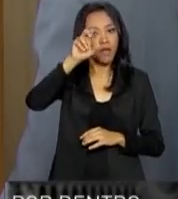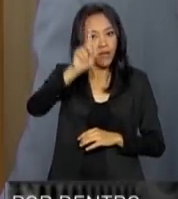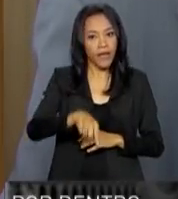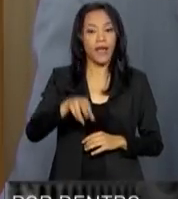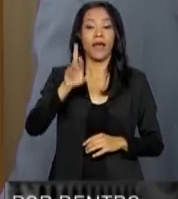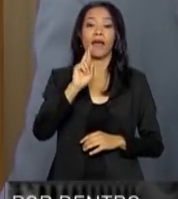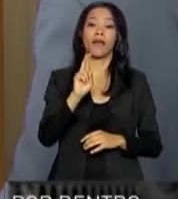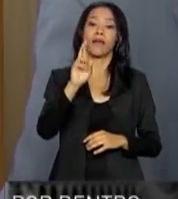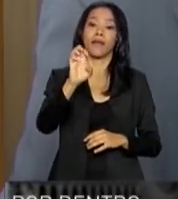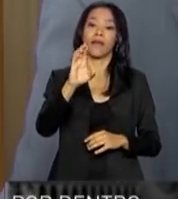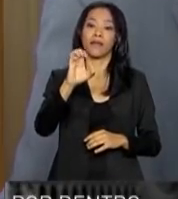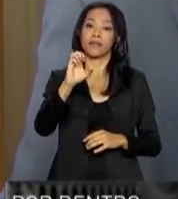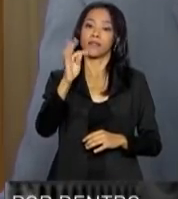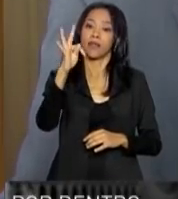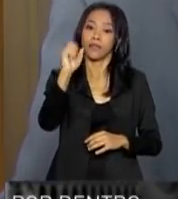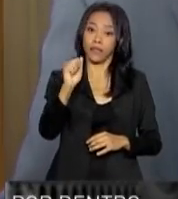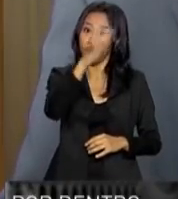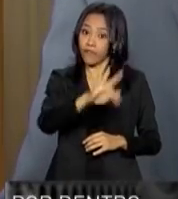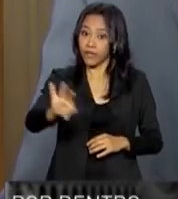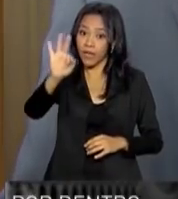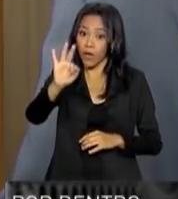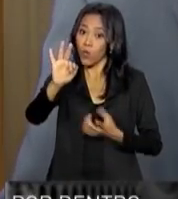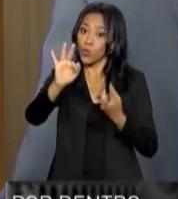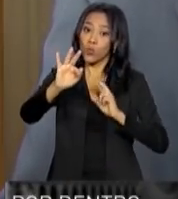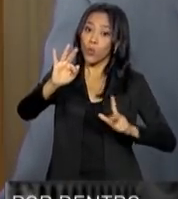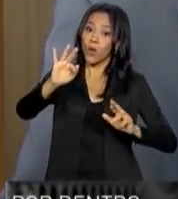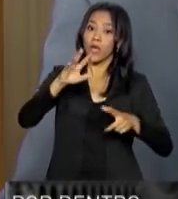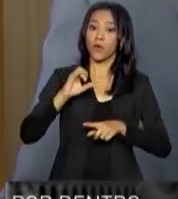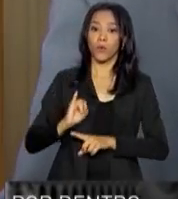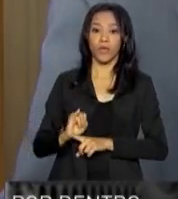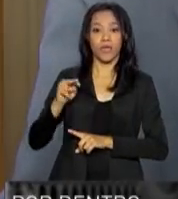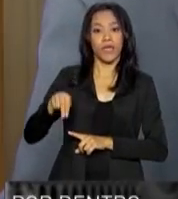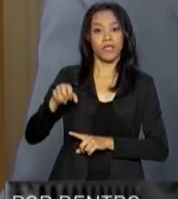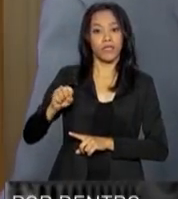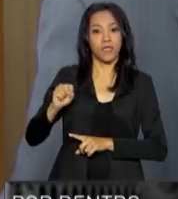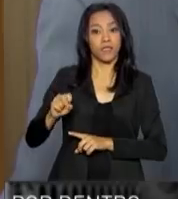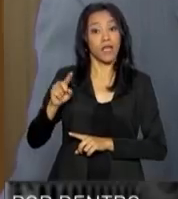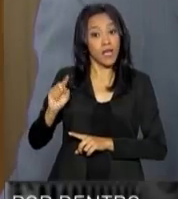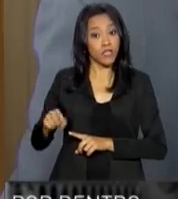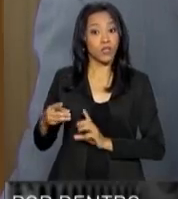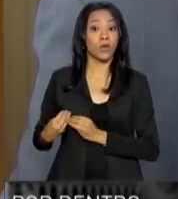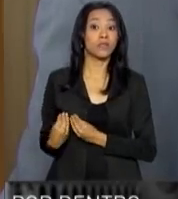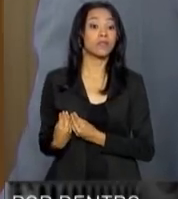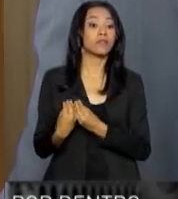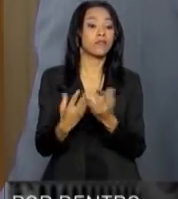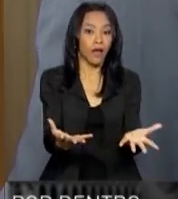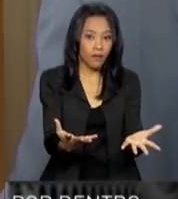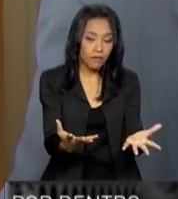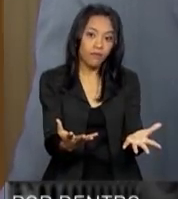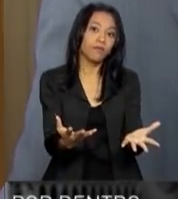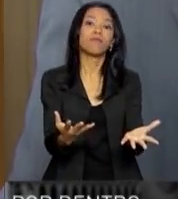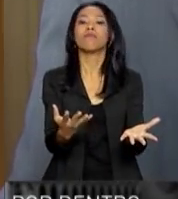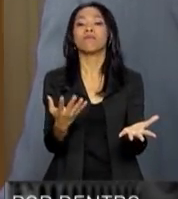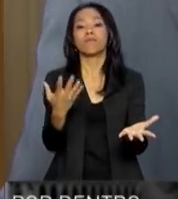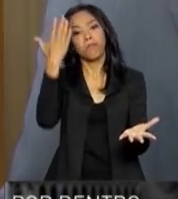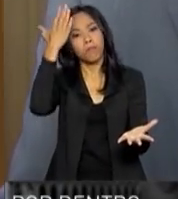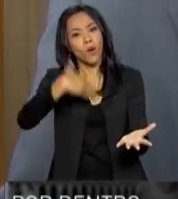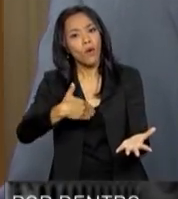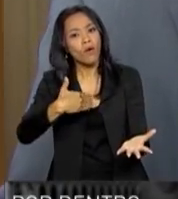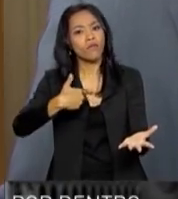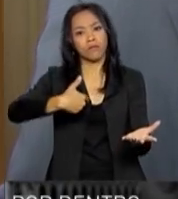iss a função do inss existir é conceder e manter benefícios a em questão de